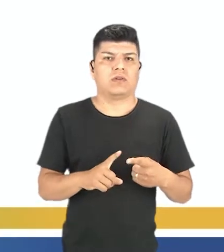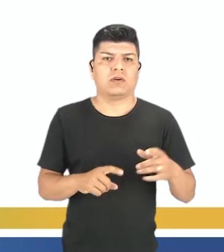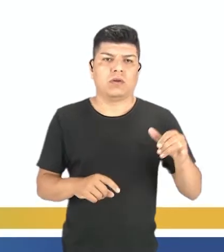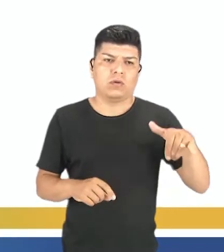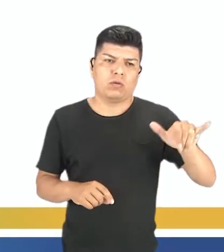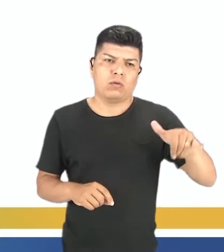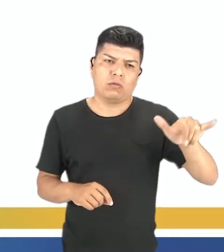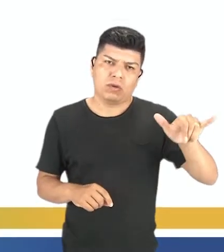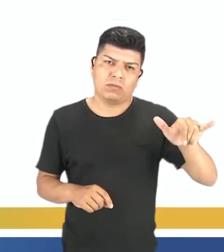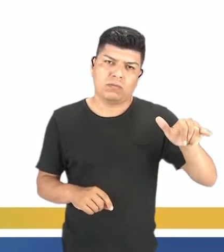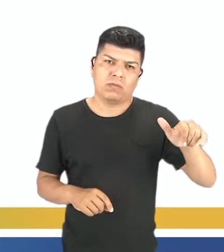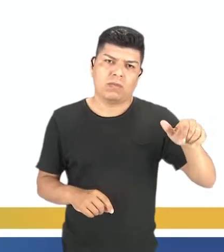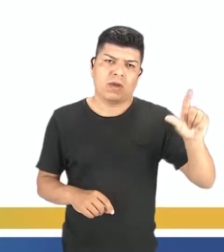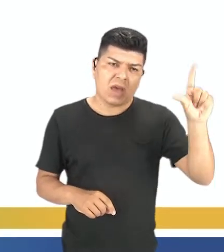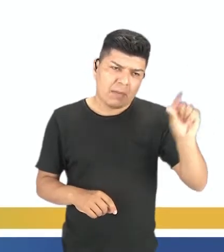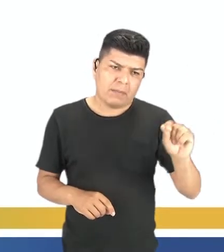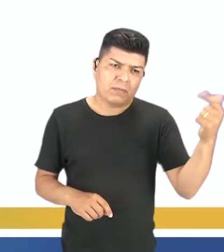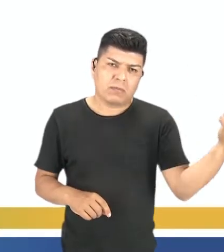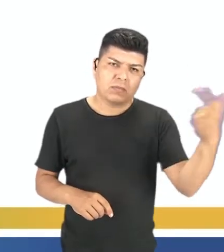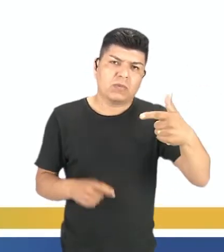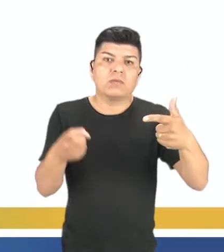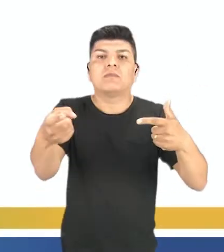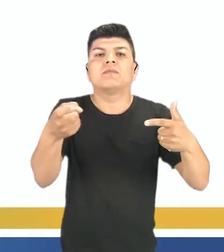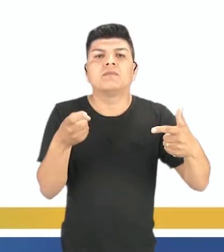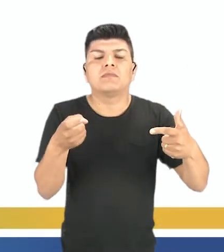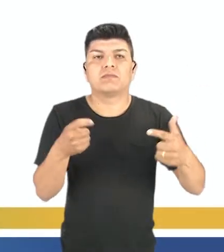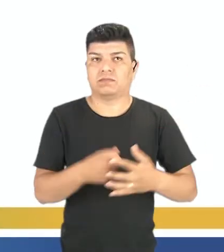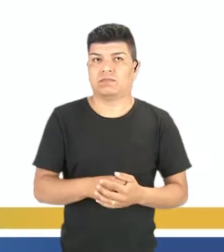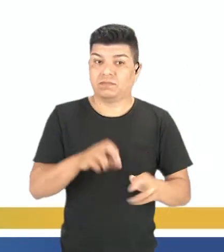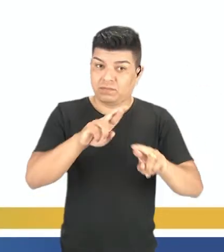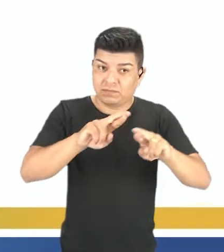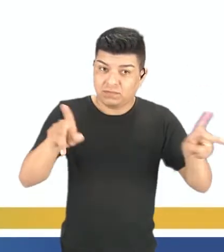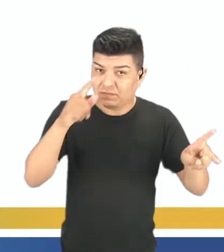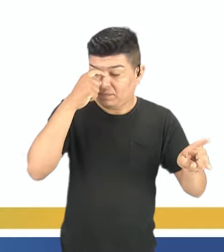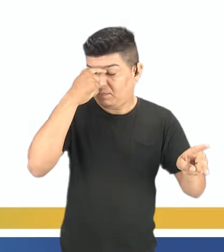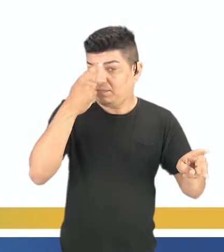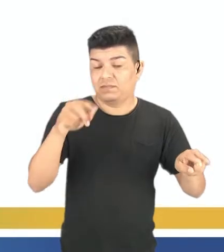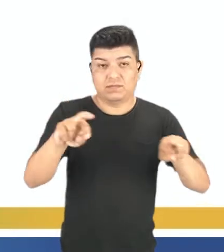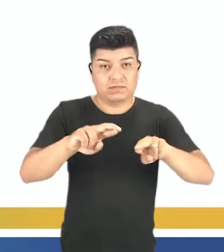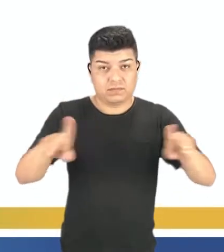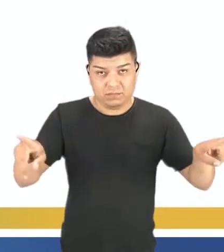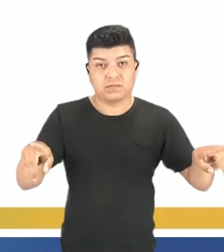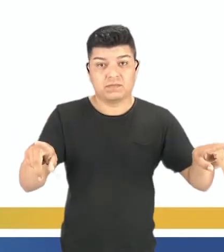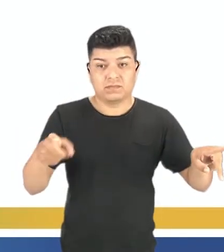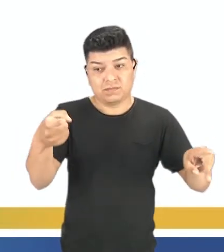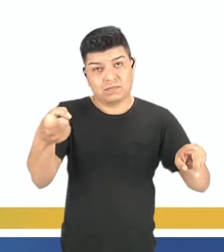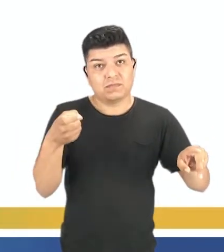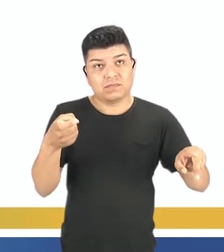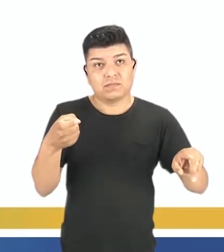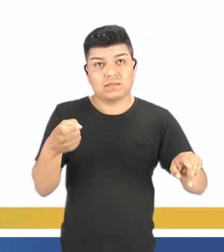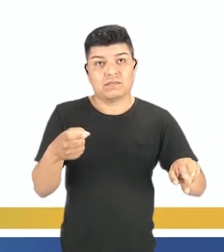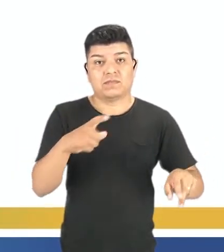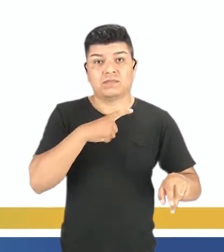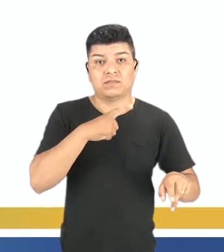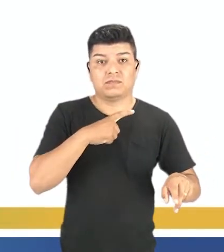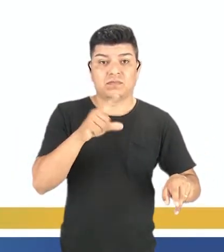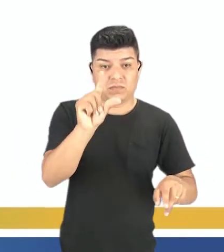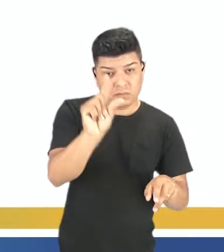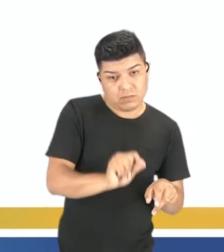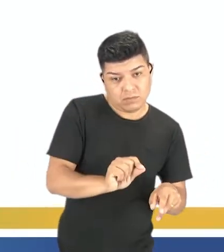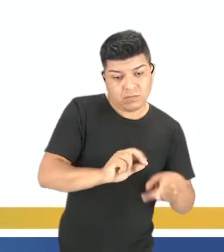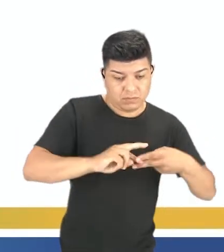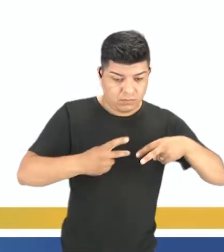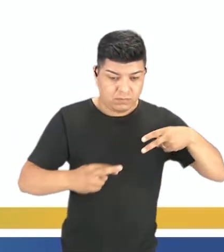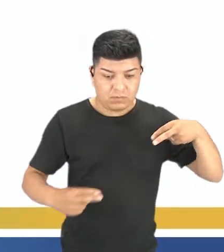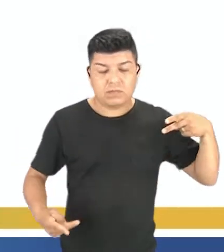é menor? A gente vai ver à frente, né? Mas a diferença é, tá vendo? O Y é diferente do X, então tenho menos material genético,